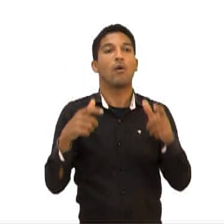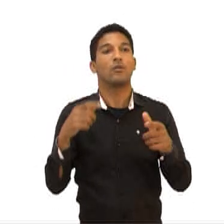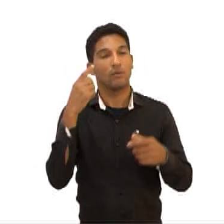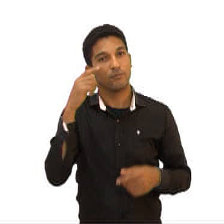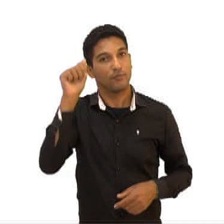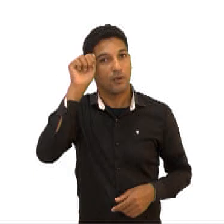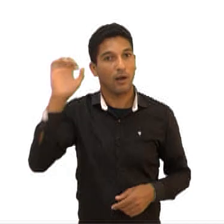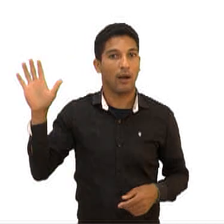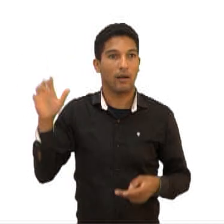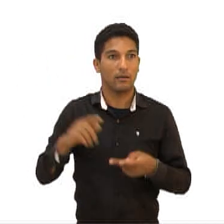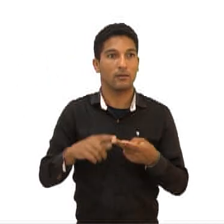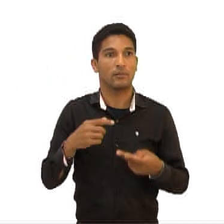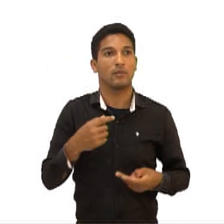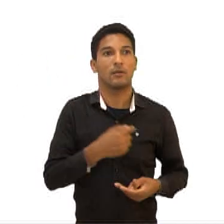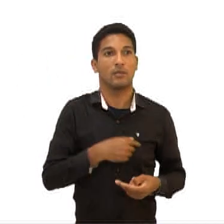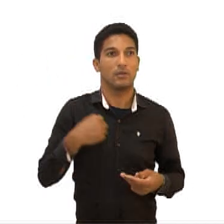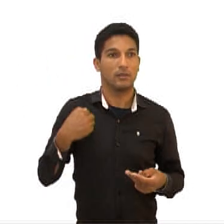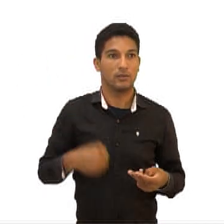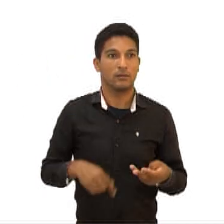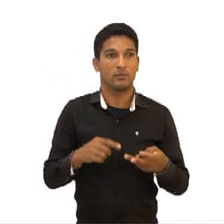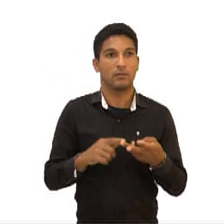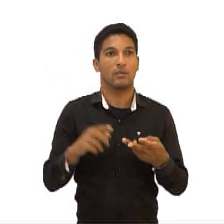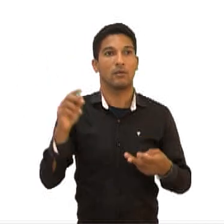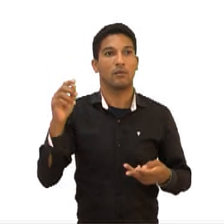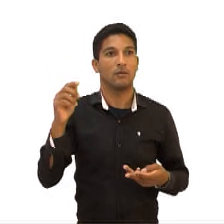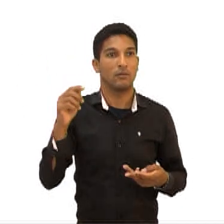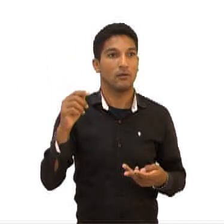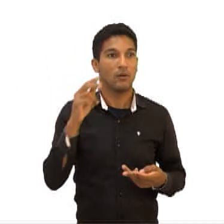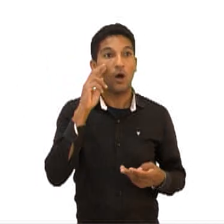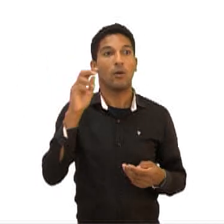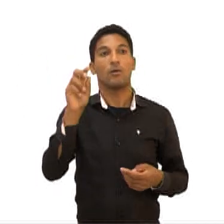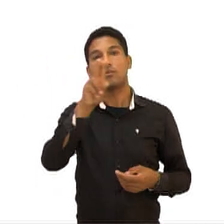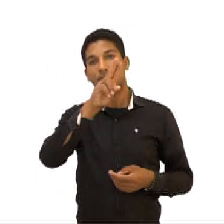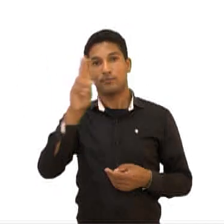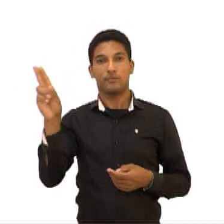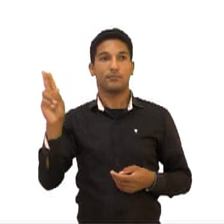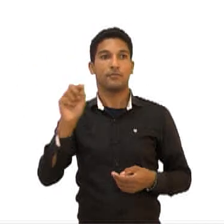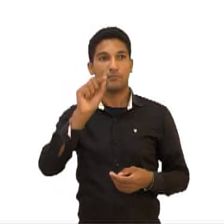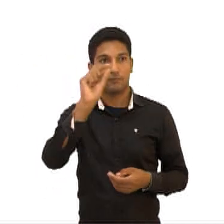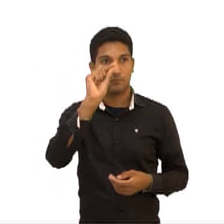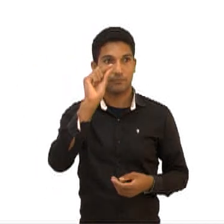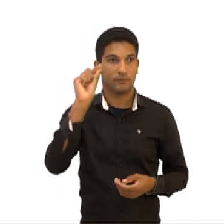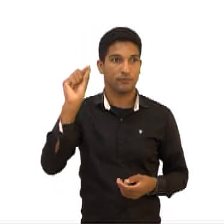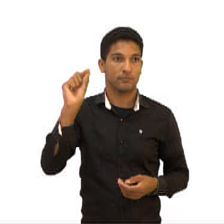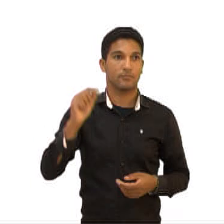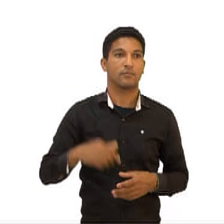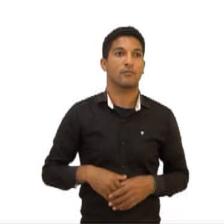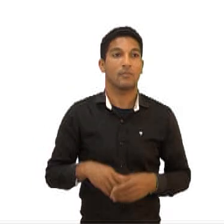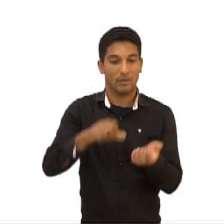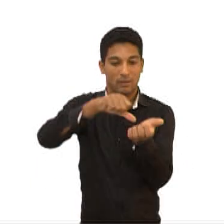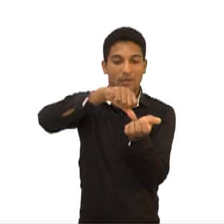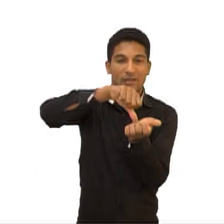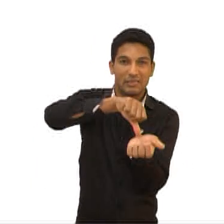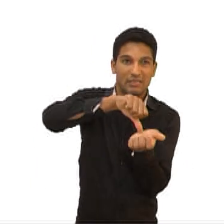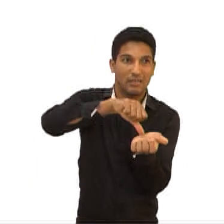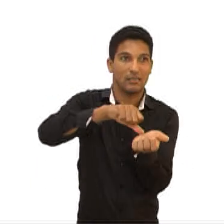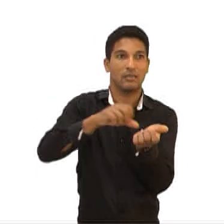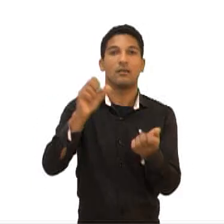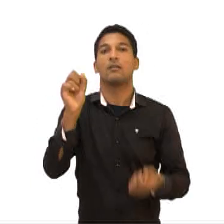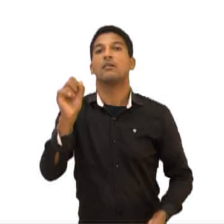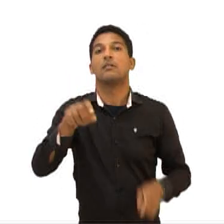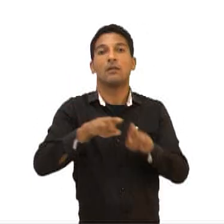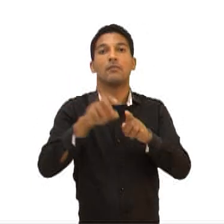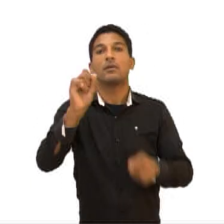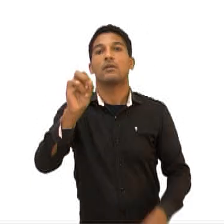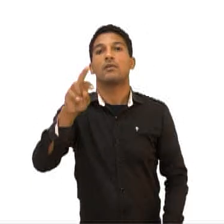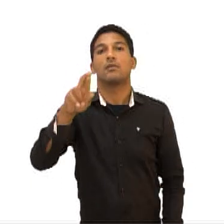China, Estados Árabes Unidos e o Kuwait. E o elevado preço do mercado, né? Lógico, o petróleo é uma